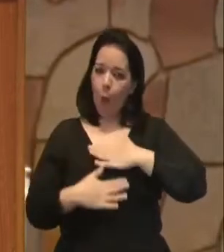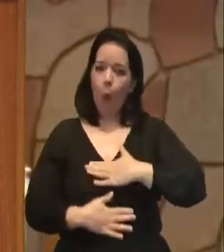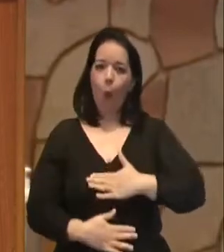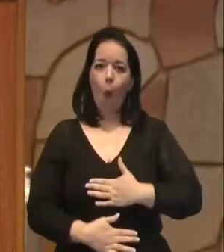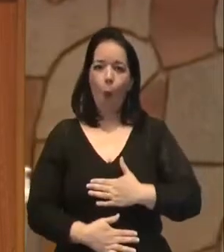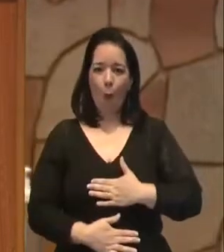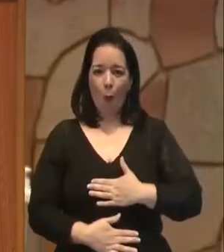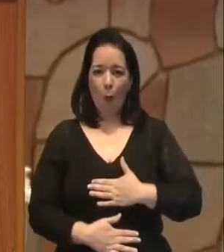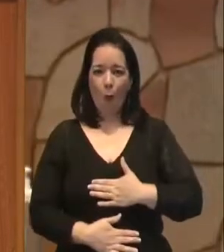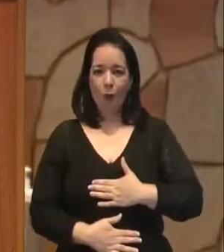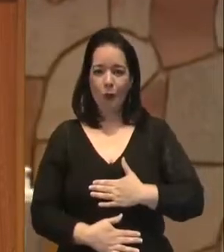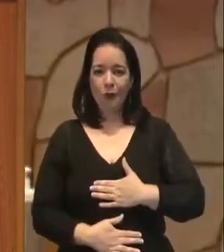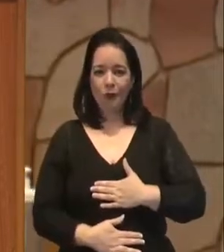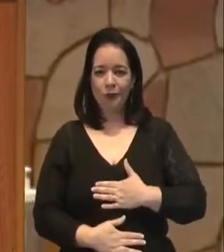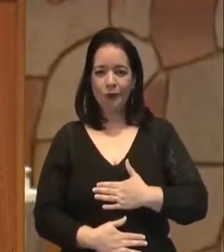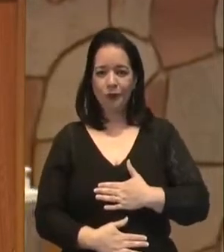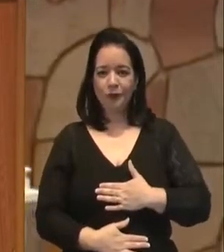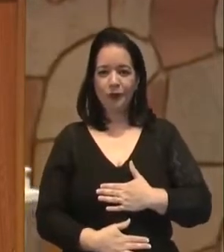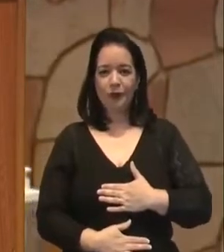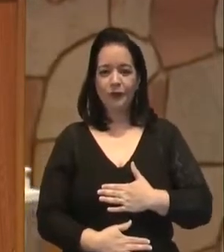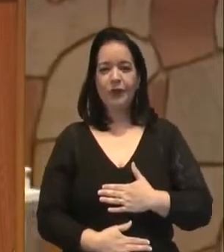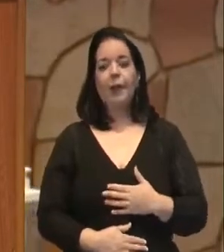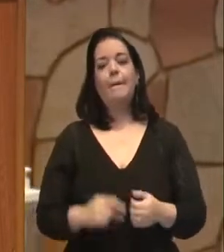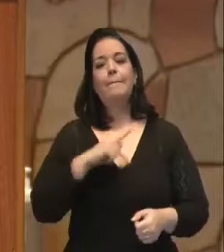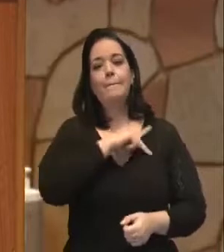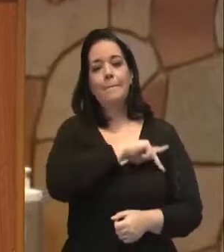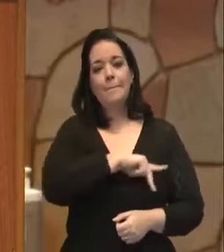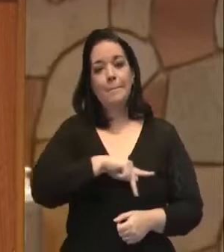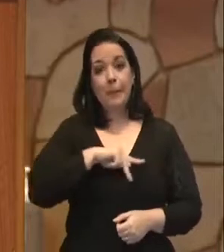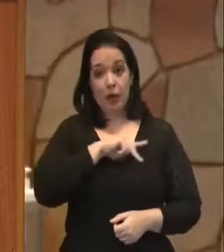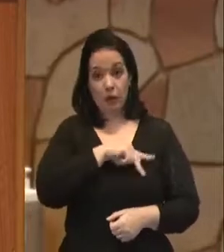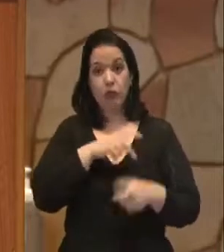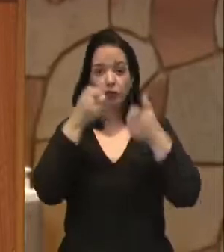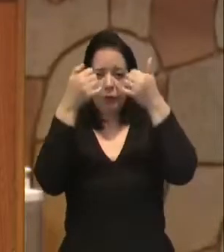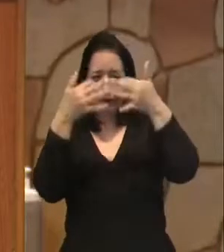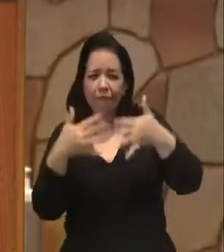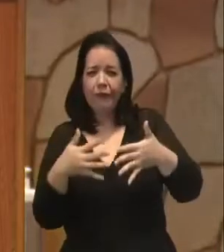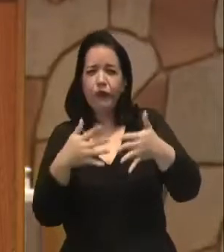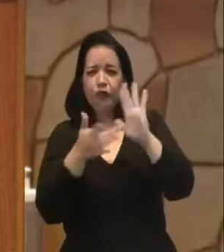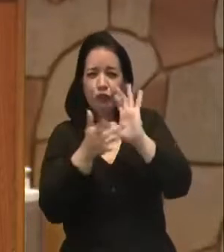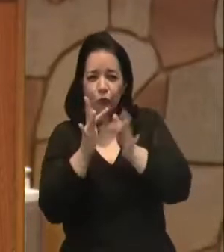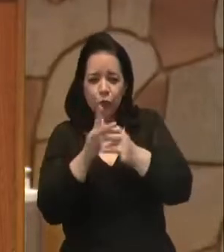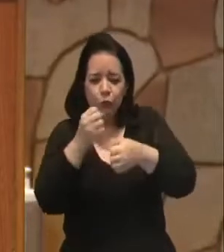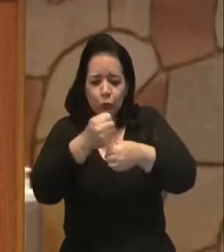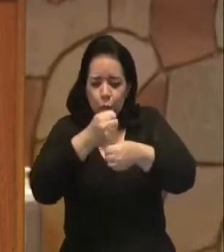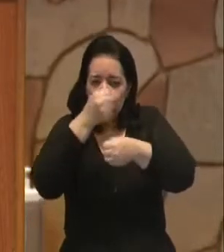linguagem precisa de Paulo. Cristo está edificando, construindo.